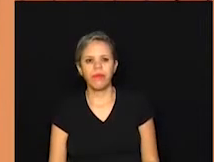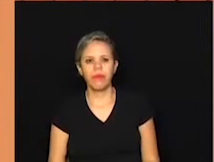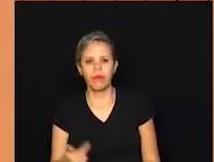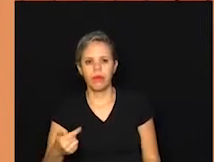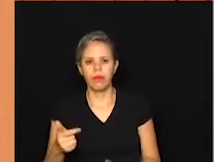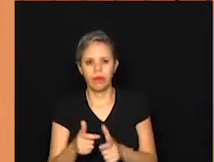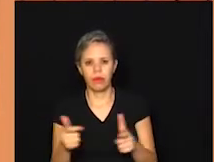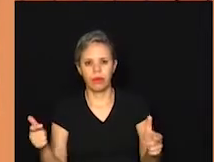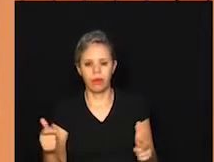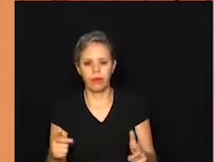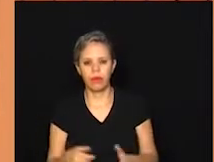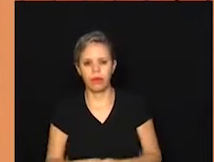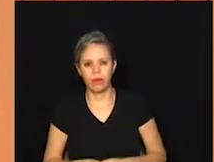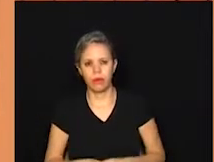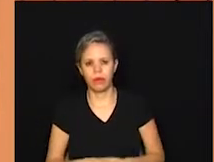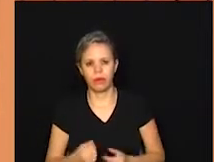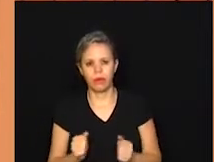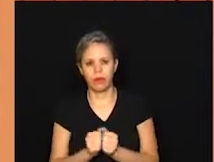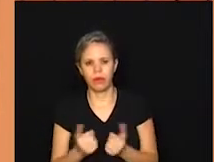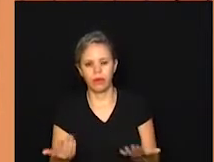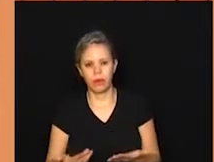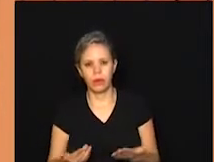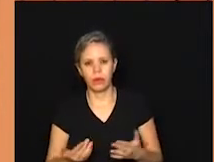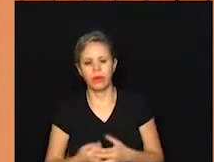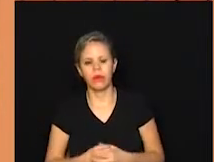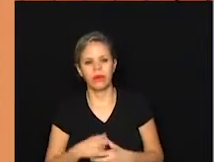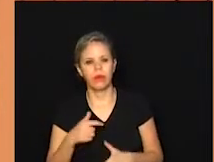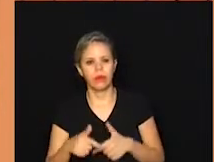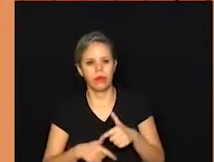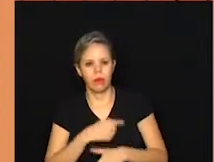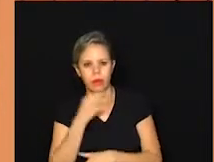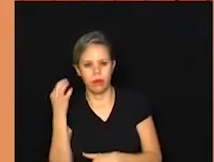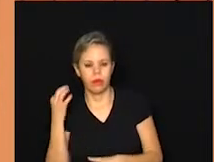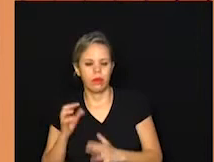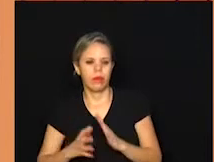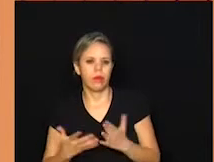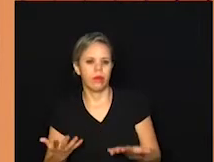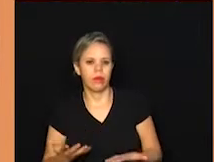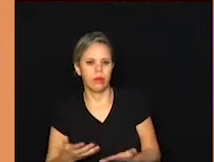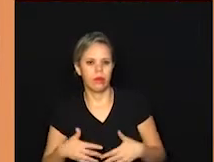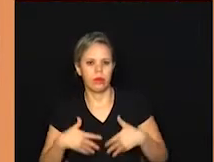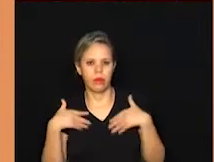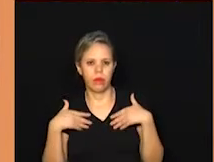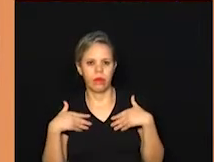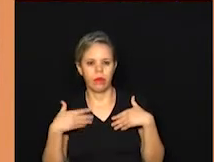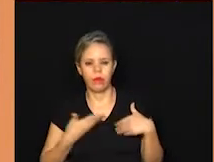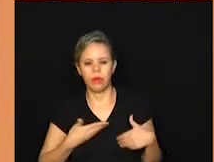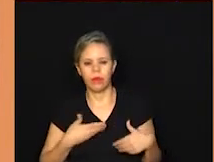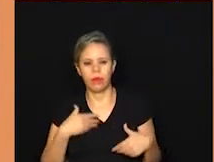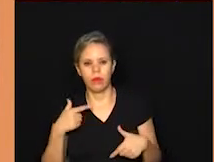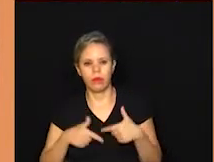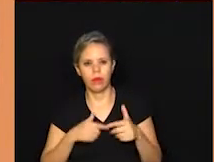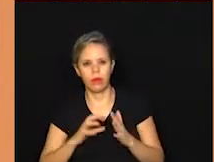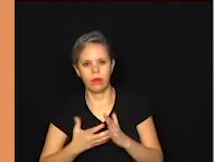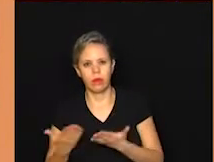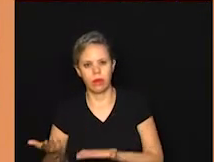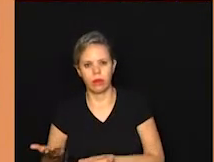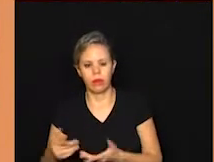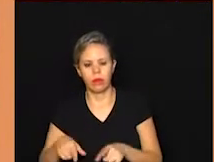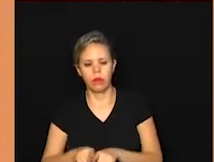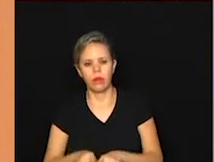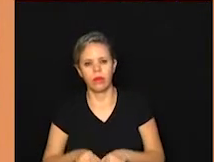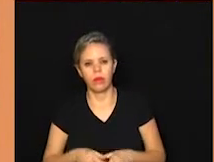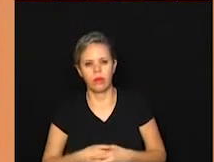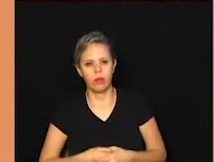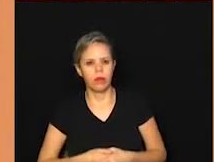maior, está conosco na bancada, fazendo um ótimo trabalho. Tenho muito orgulho de ser colega de bancada dele também